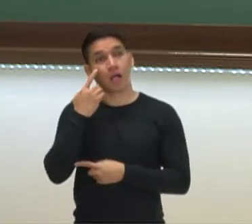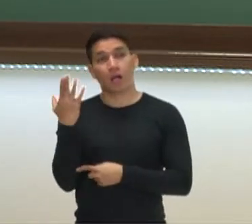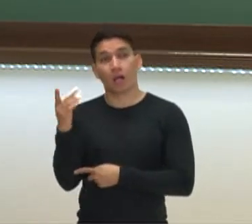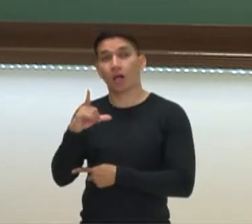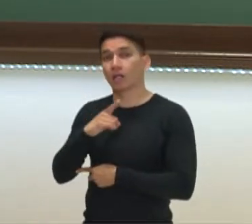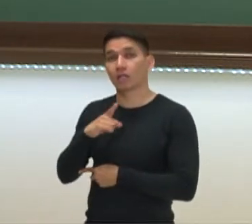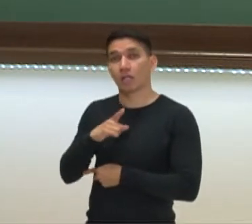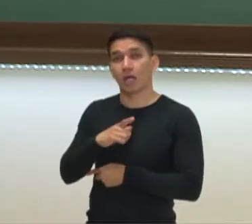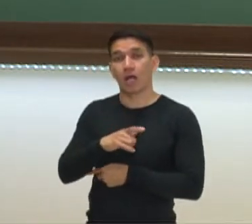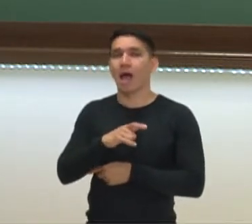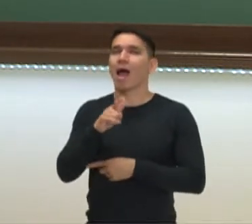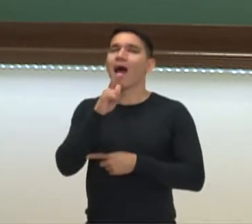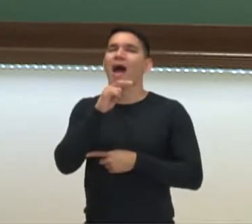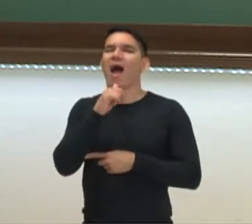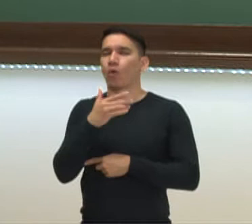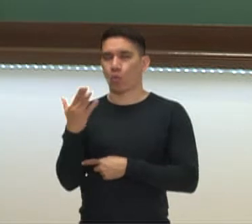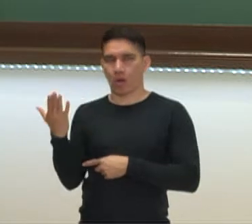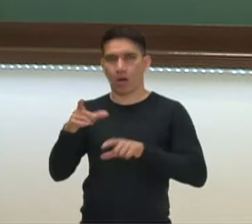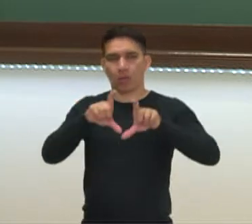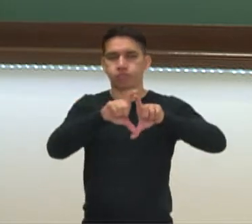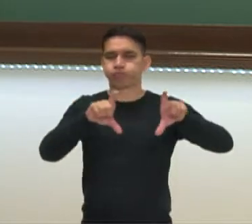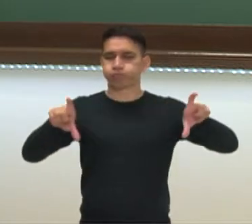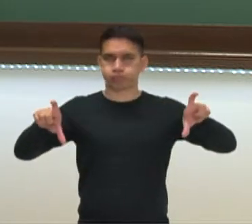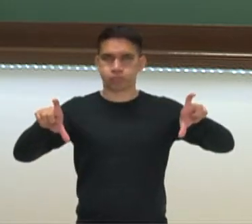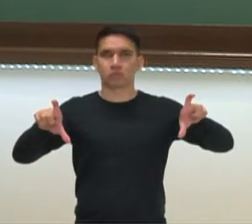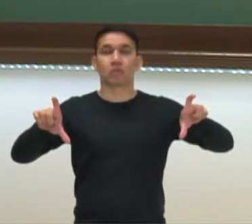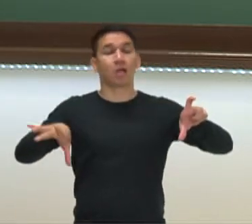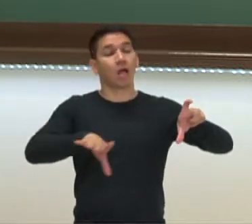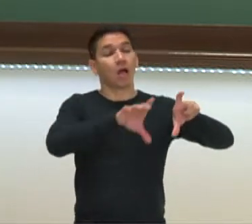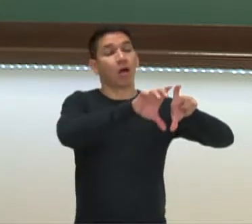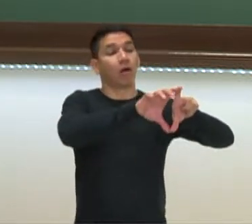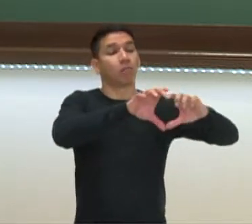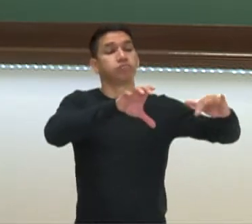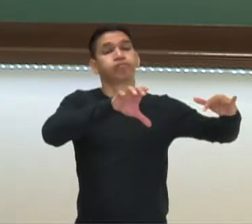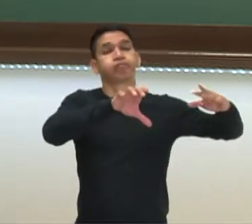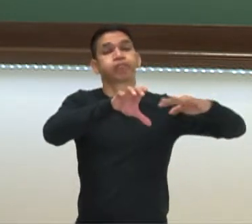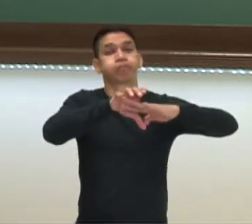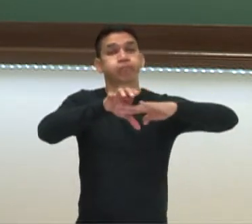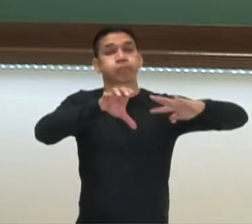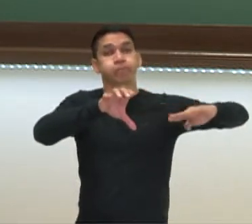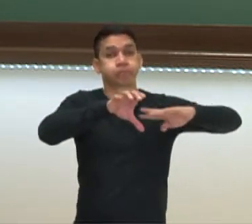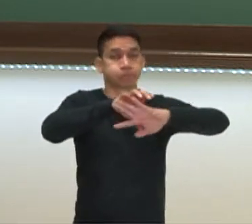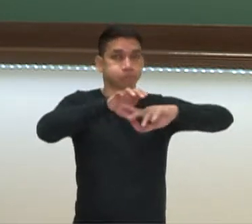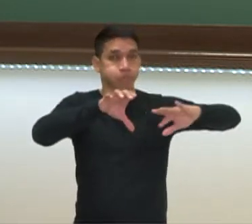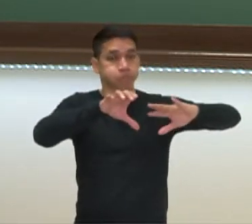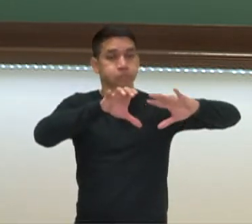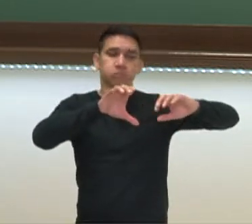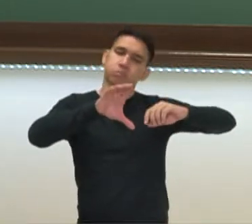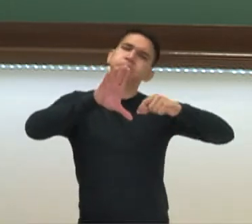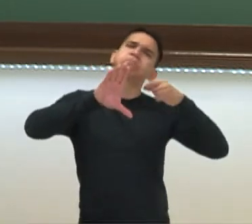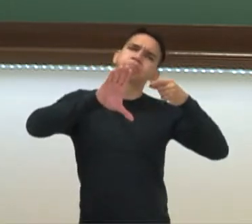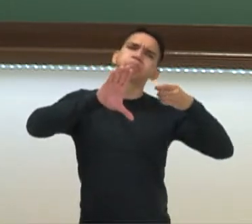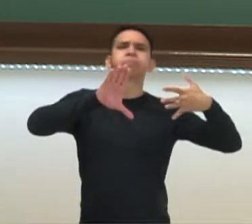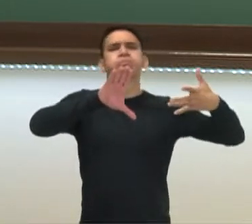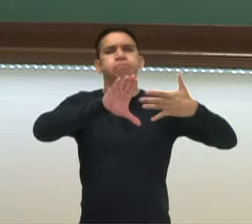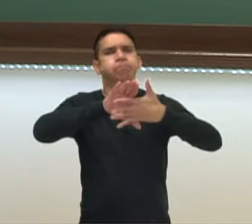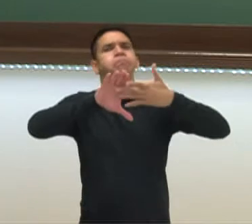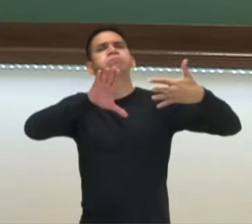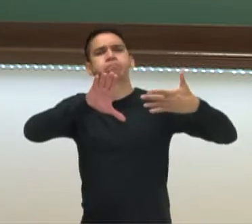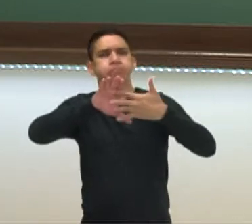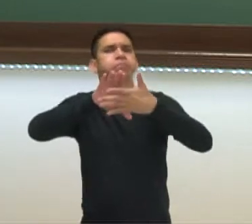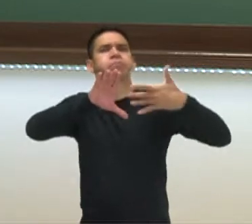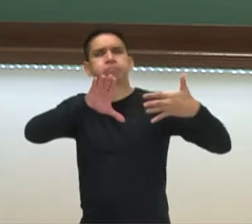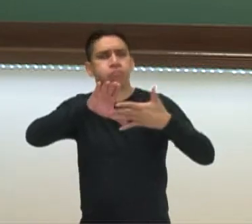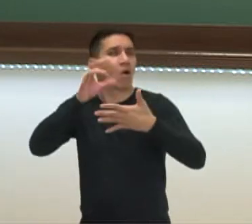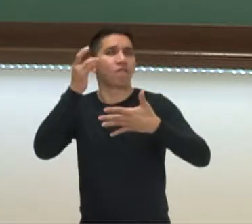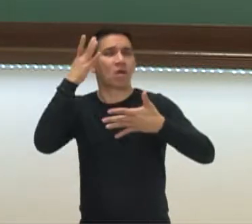tenho um fluxo de água passando por dois canos. Esses canos estão interligados. O primeiro cano tem uma área grande, ele permite que o fluxo de água